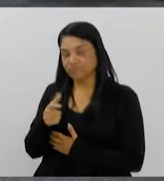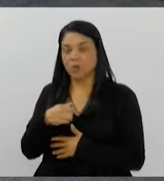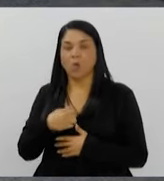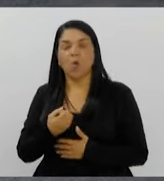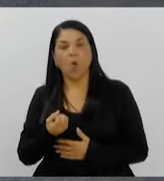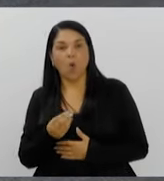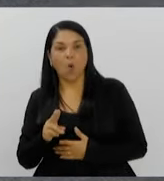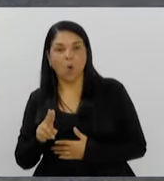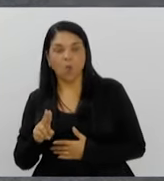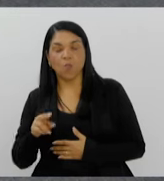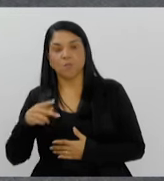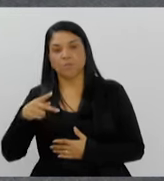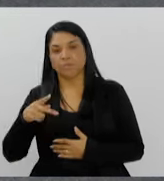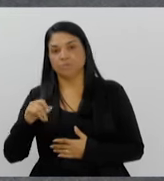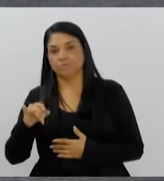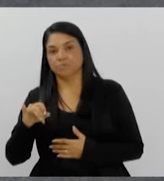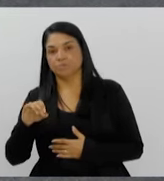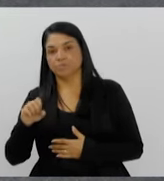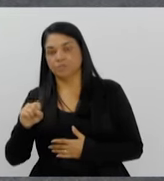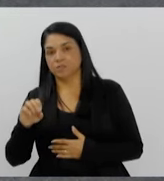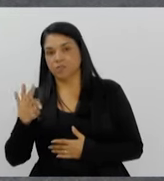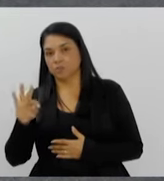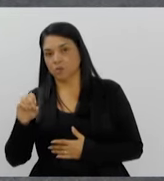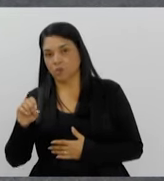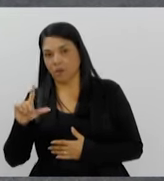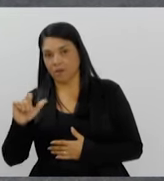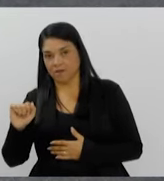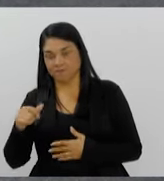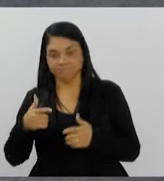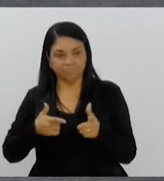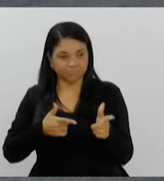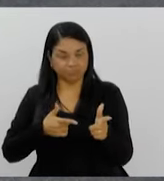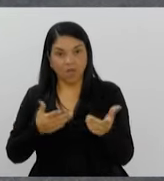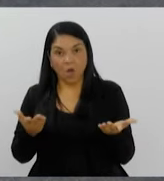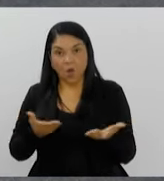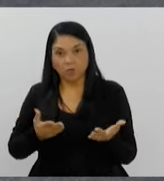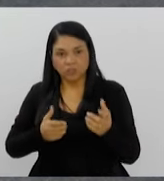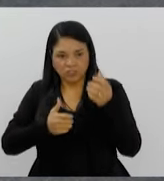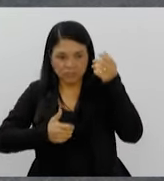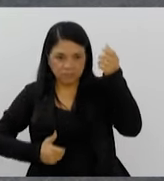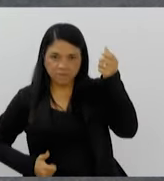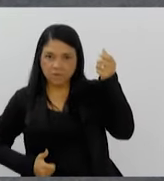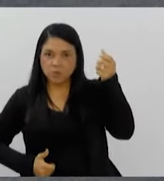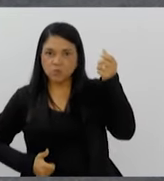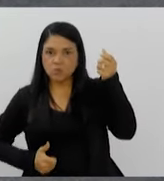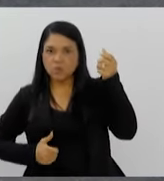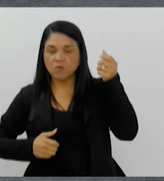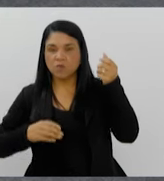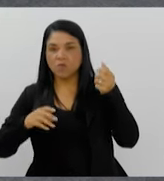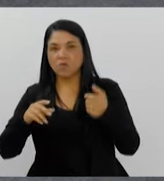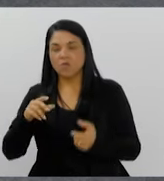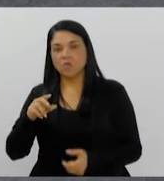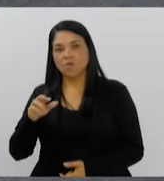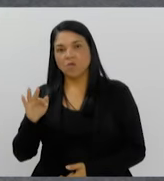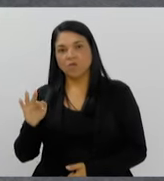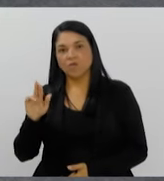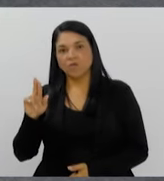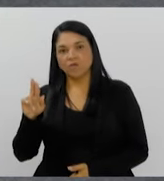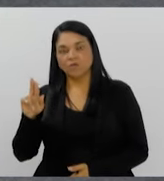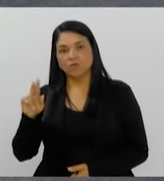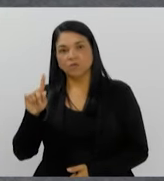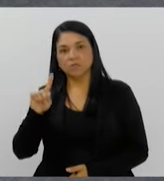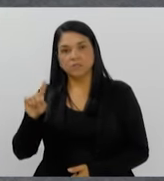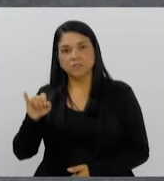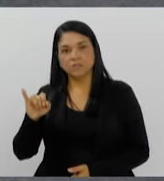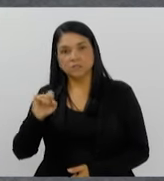pistola hoje estão roubando com fuzis não é um só não são diversos fuzis Então